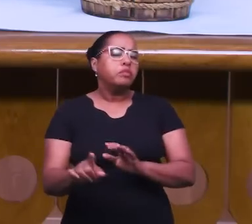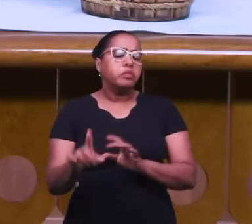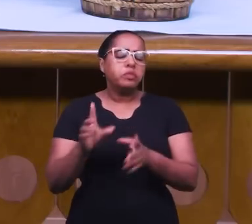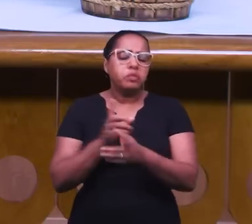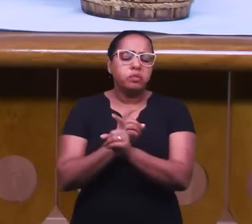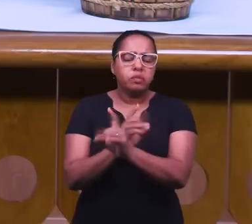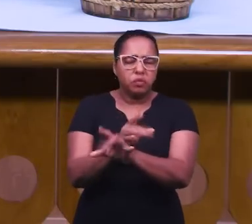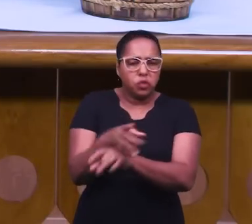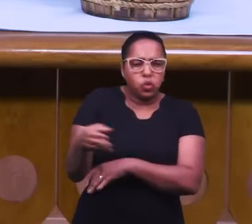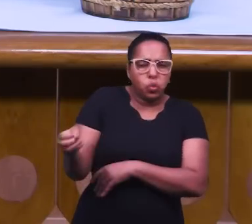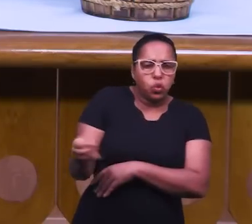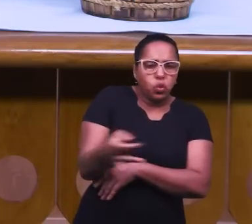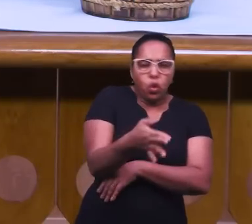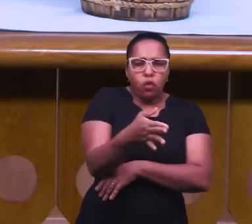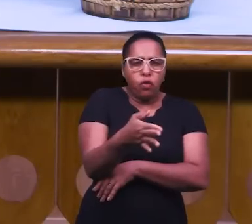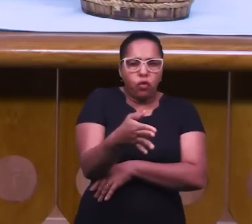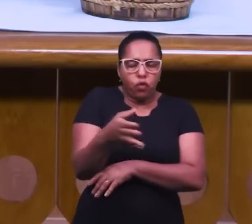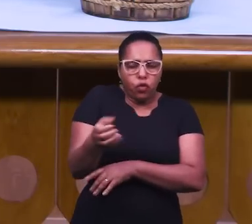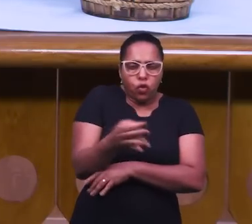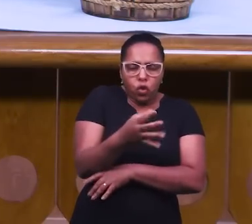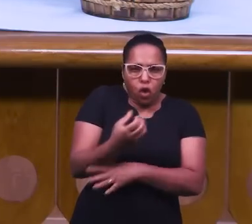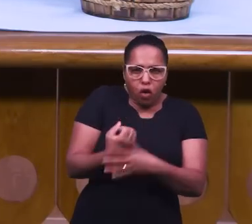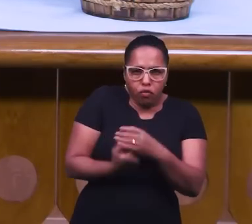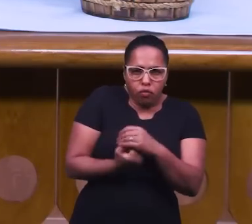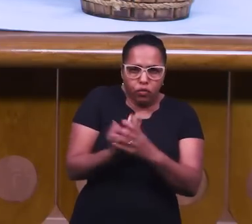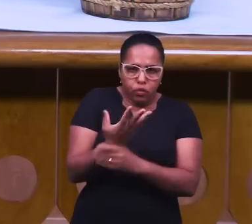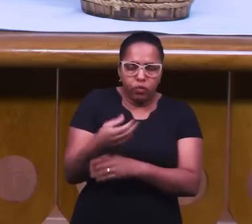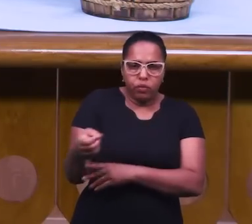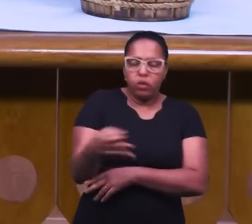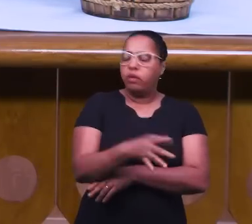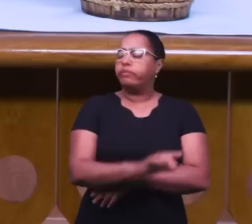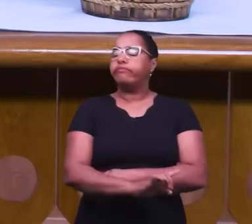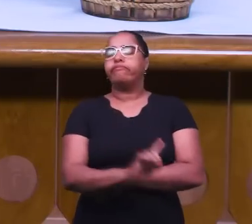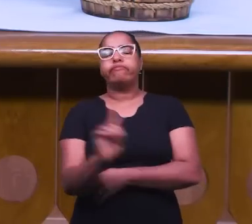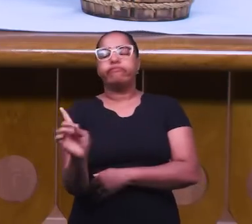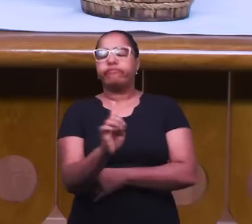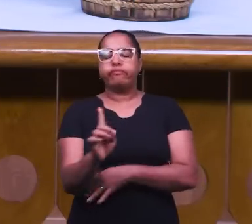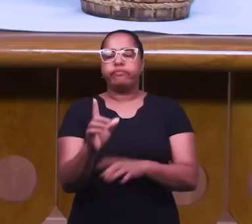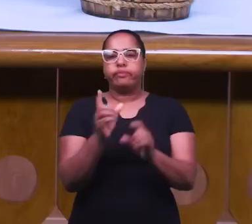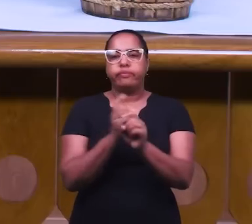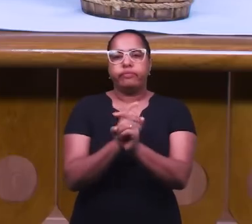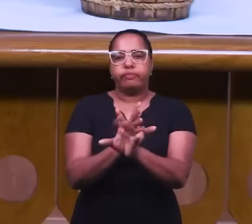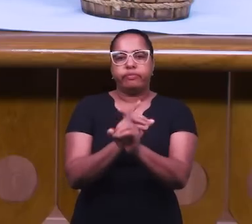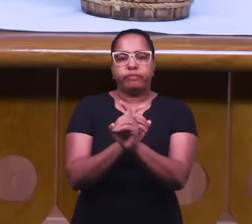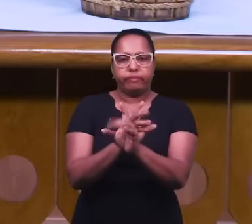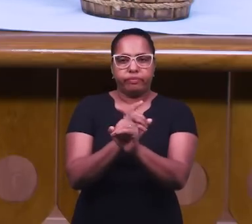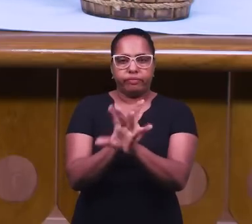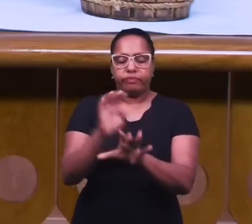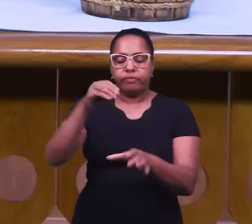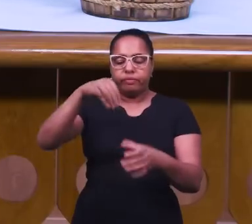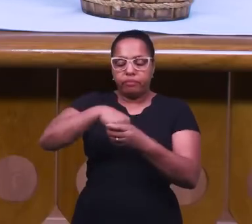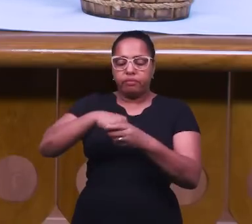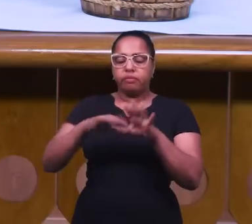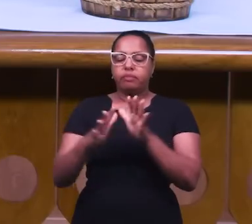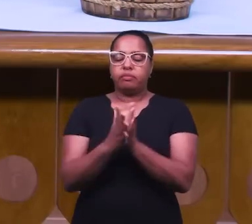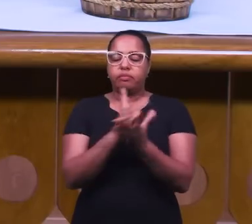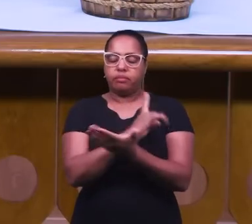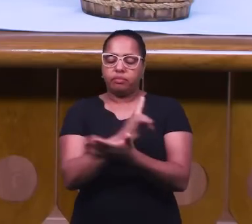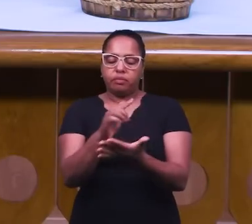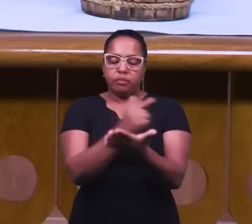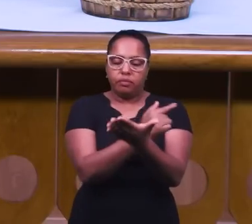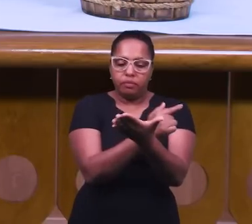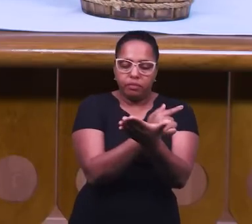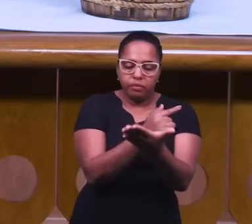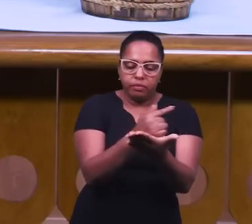uma doutrina nova, alguma coisa que foi providenciada recentemente, não. Essa doutrina é uma doutrina que está na Bíblia, desde o